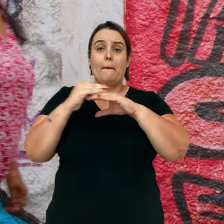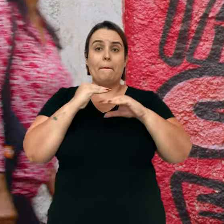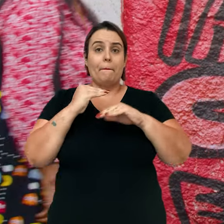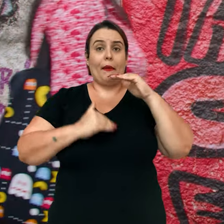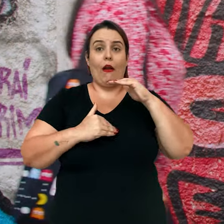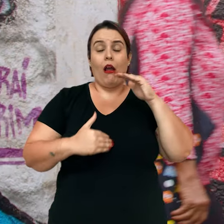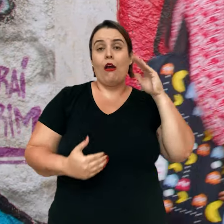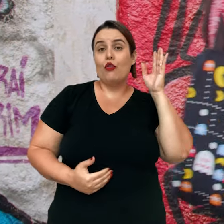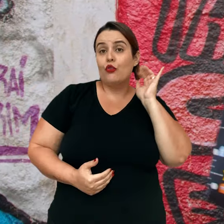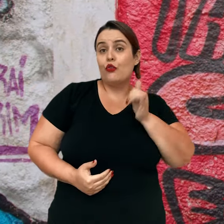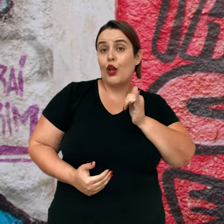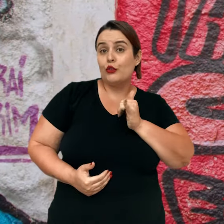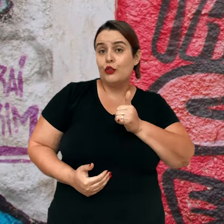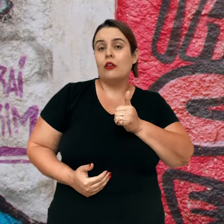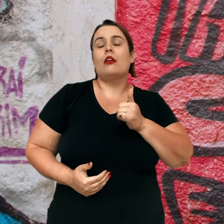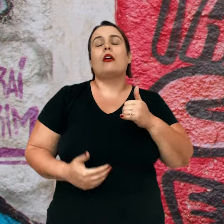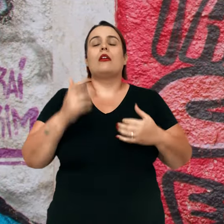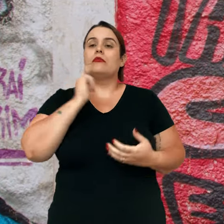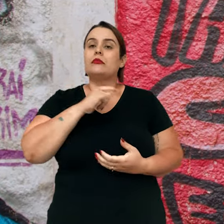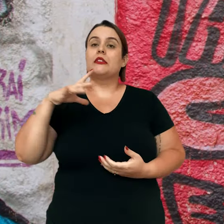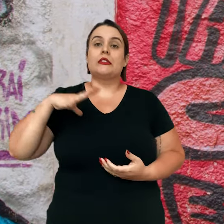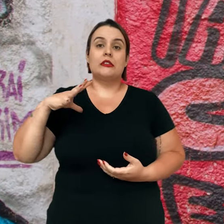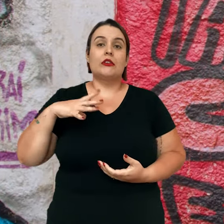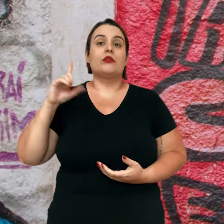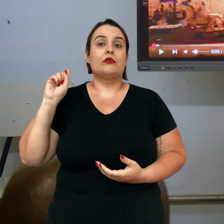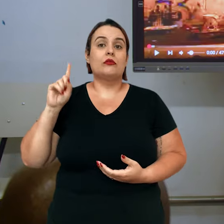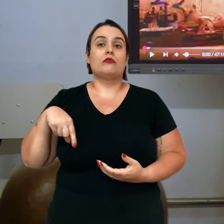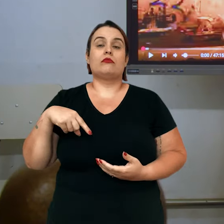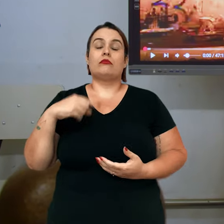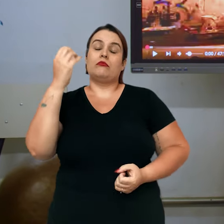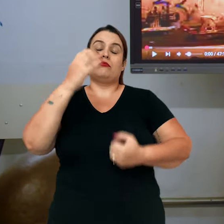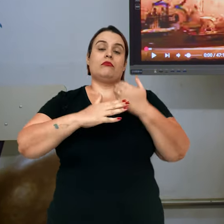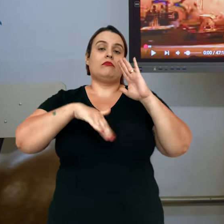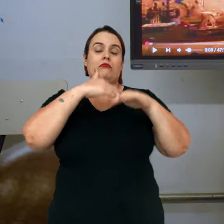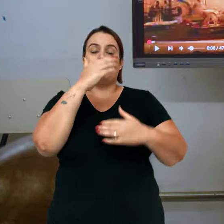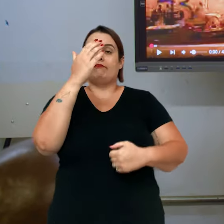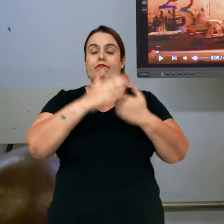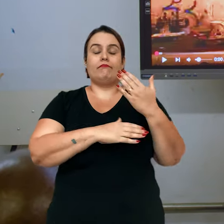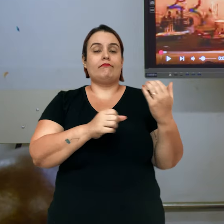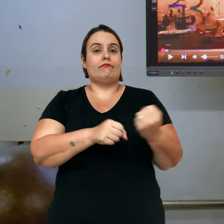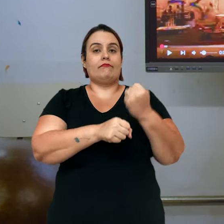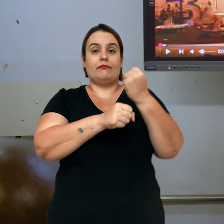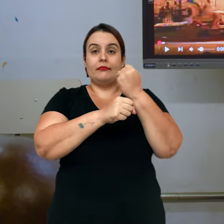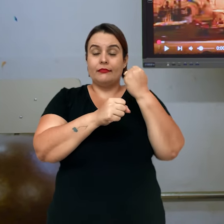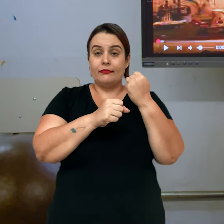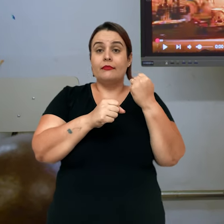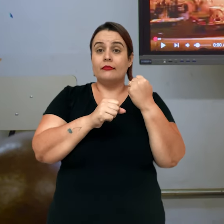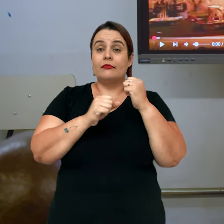existe esse desequilíbrio de narrativas? Essa narrativa de que a cidade foi construída,